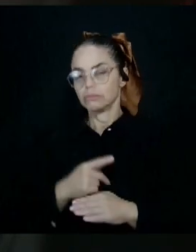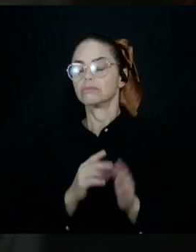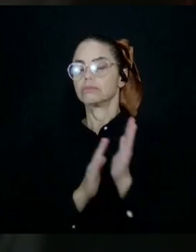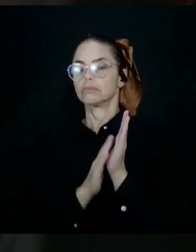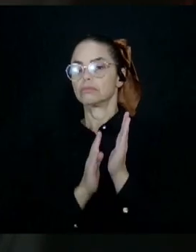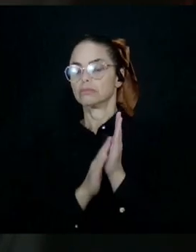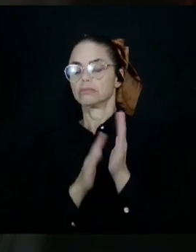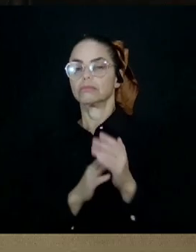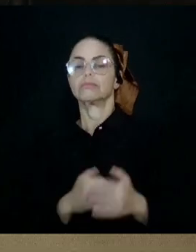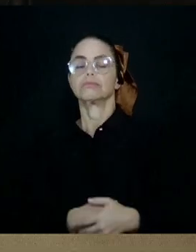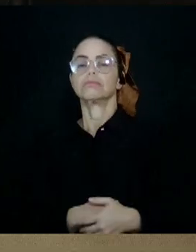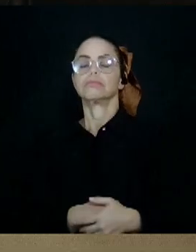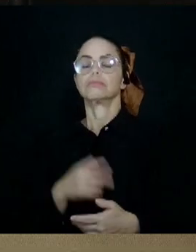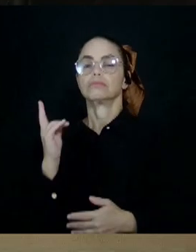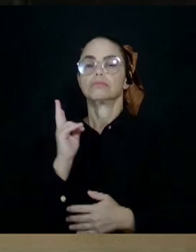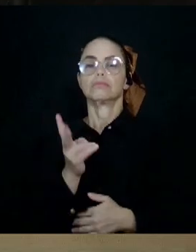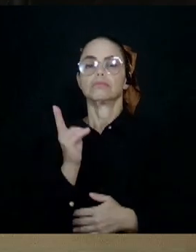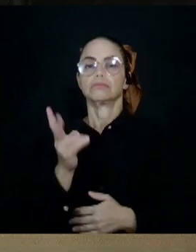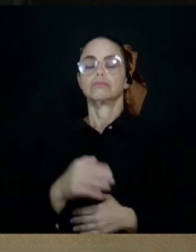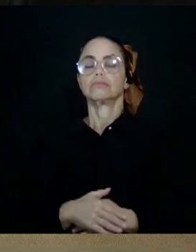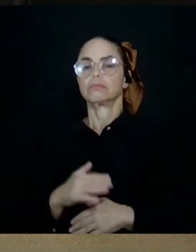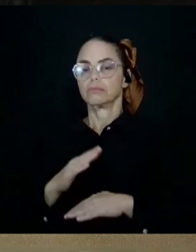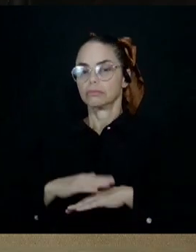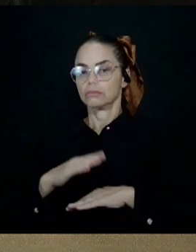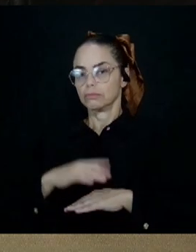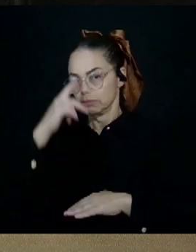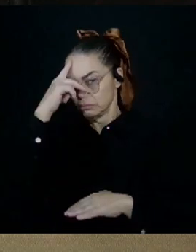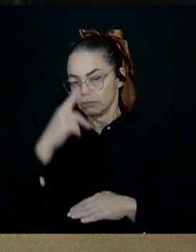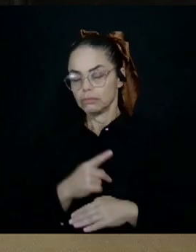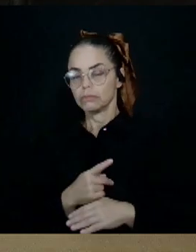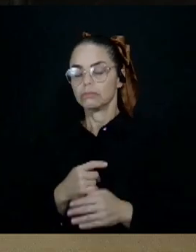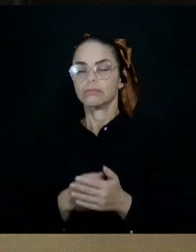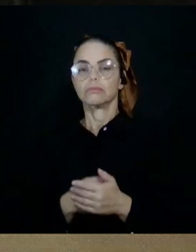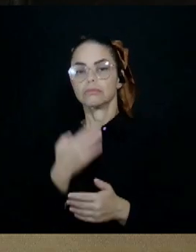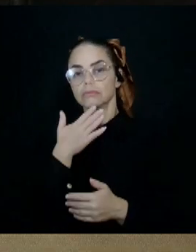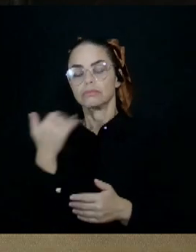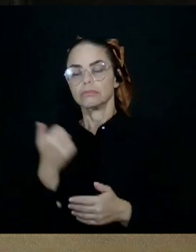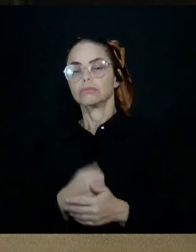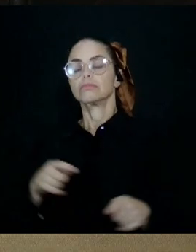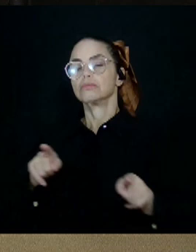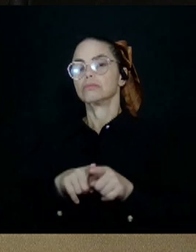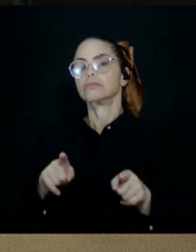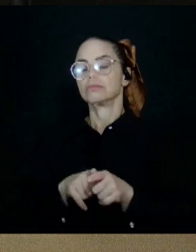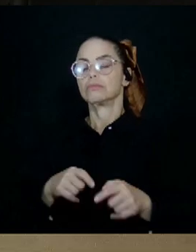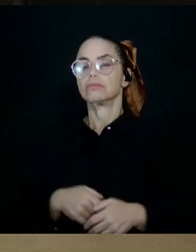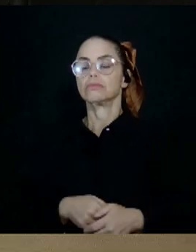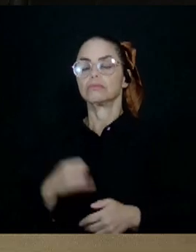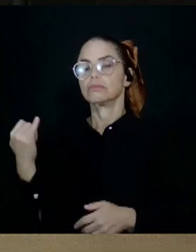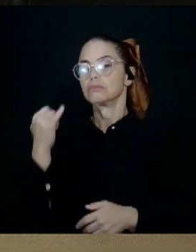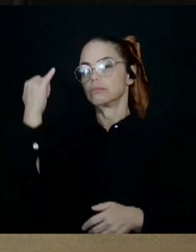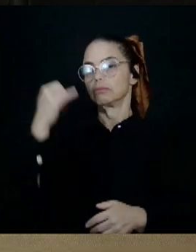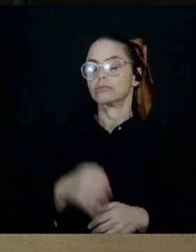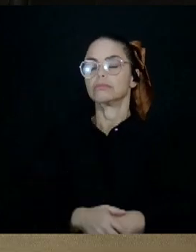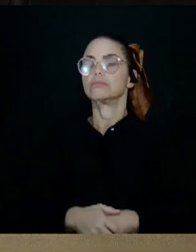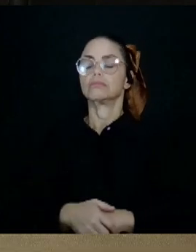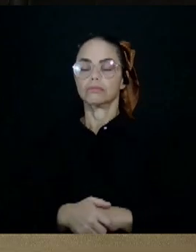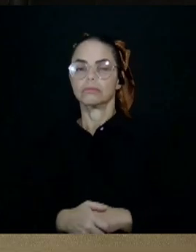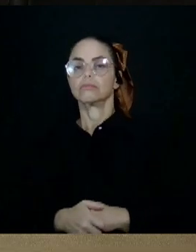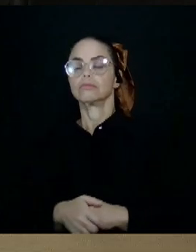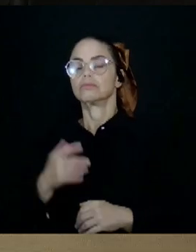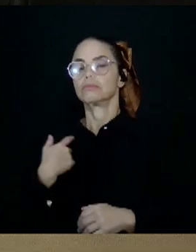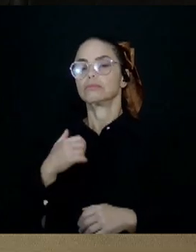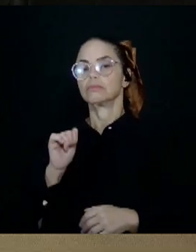nesse caminho de autoconhecimento, de virar a chave, e a gente também pode falar da importância da sororidade, né, Adélia, por gentileza.